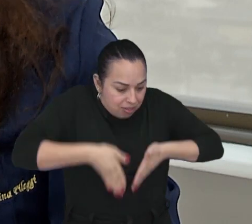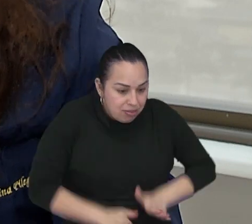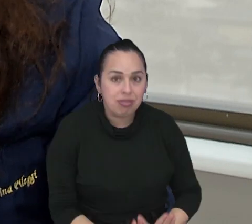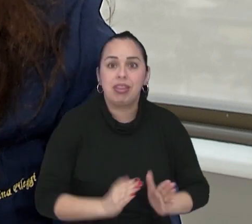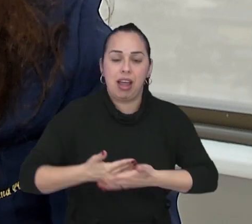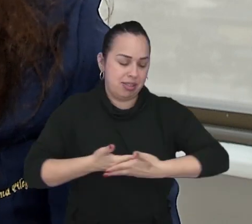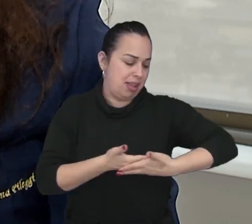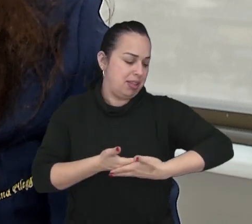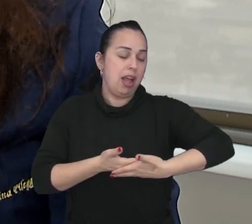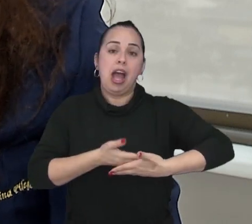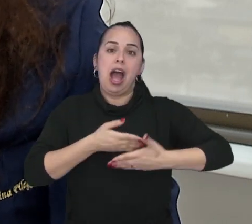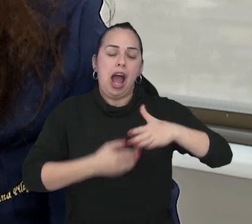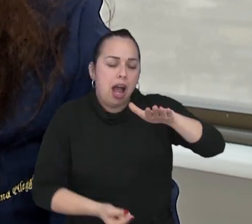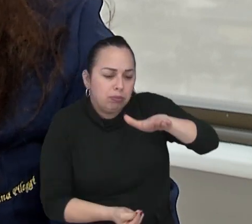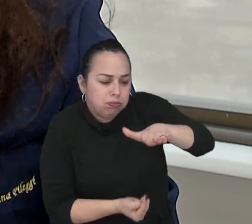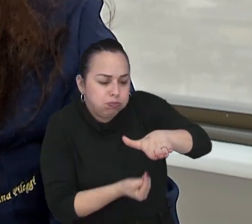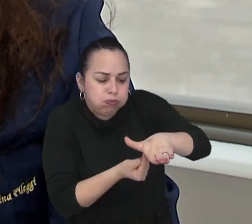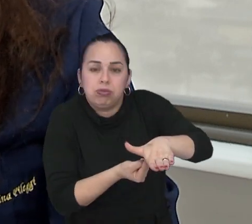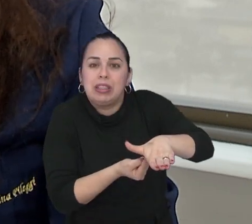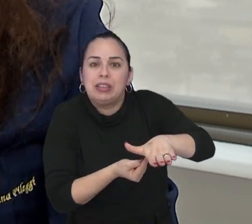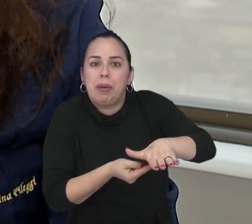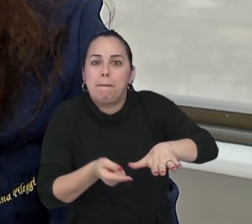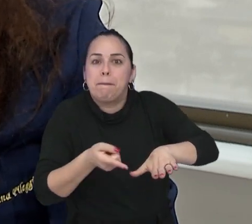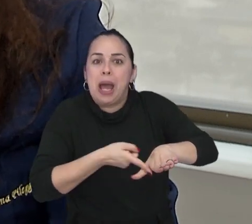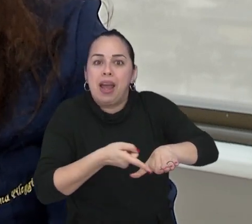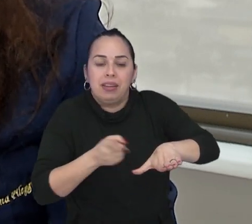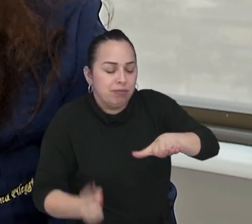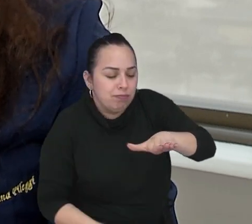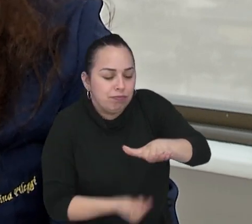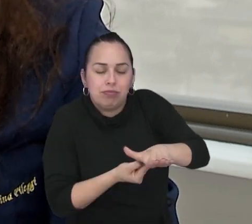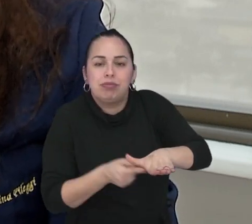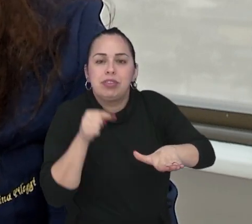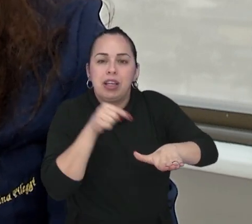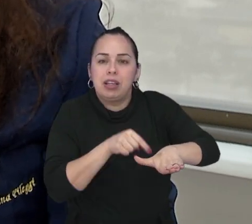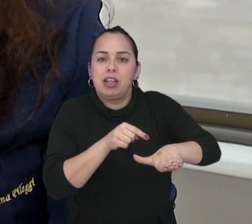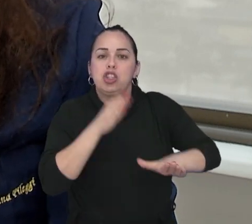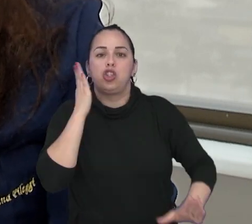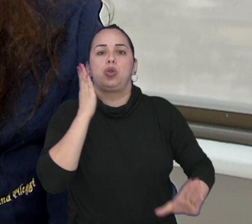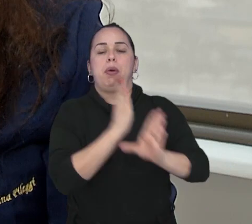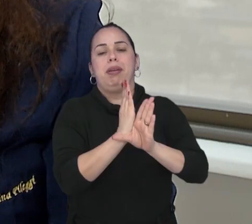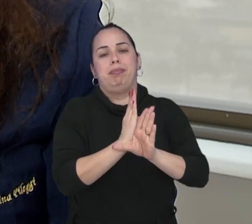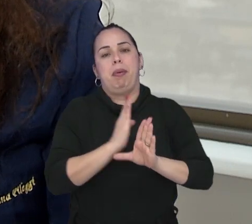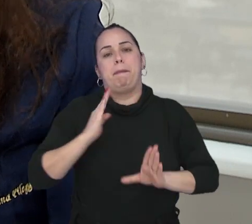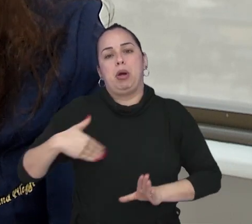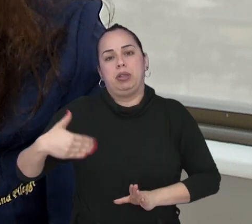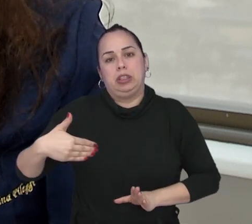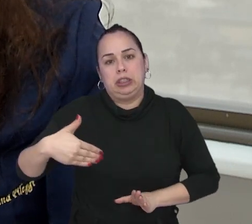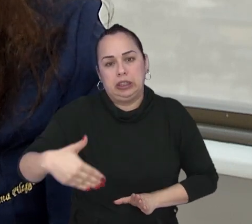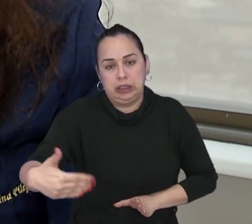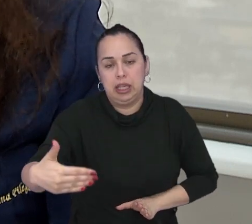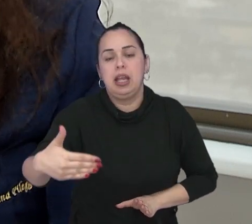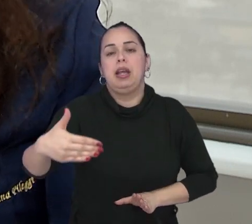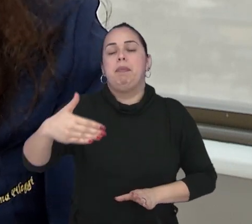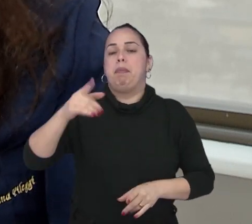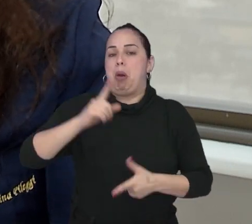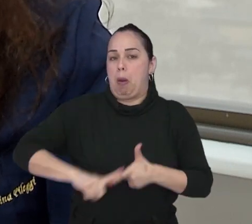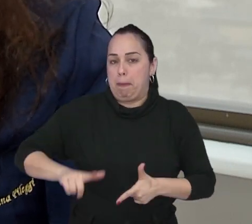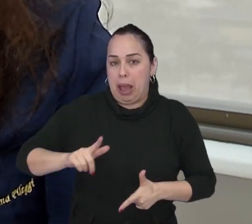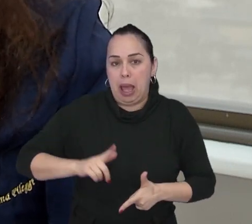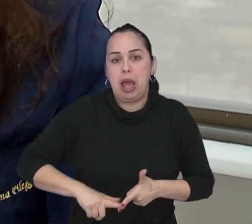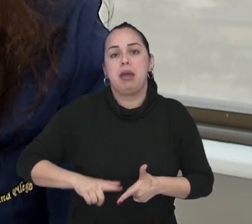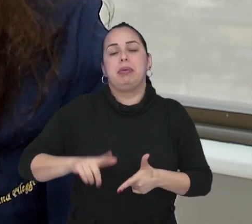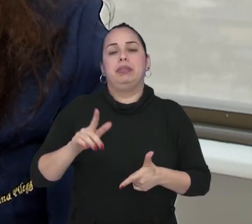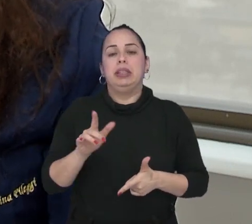nasce porque a deficiência do hormônio tiroidiano no feto pode trazer problemas para desenvolvimento neurológico do